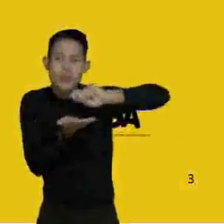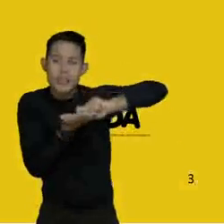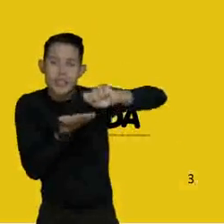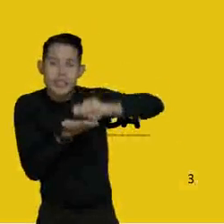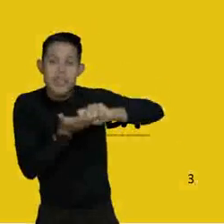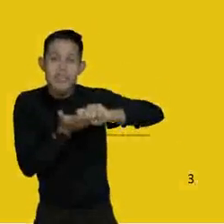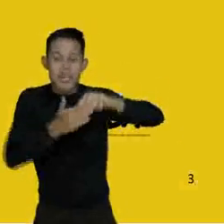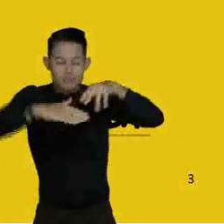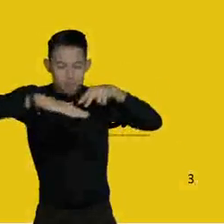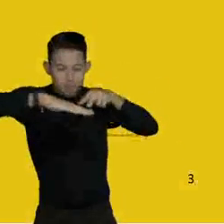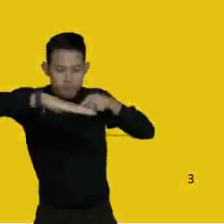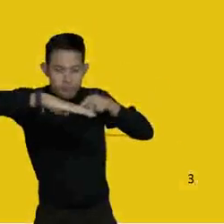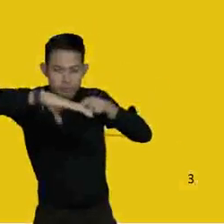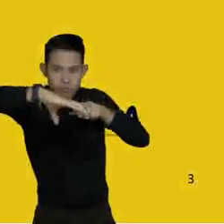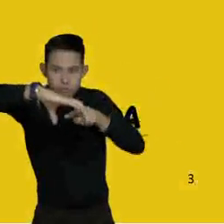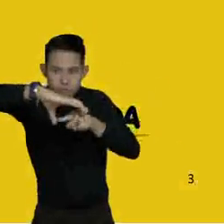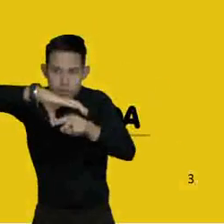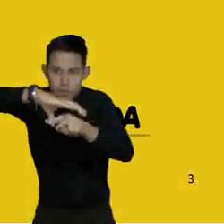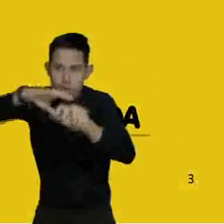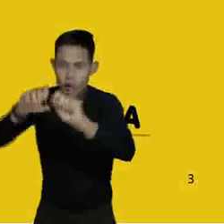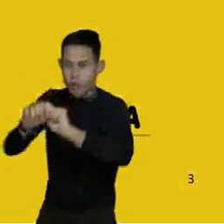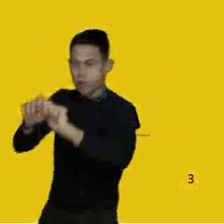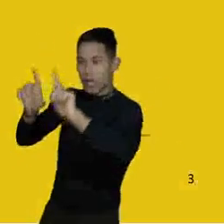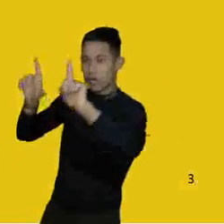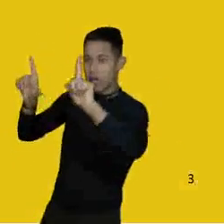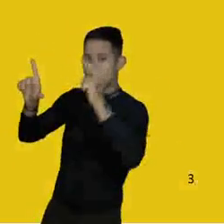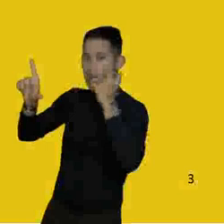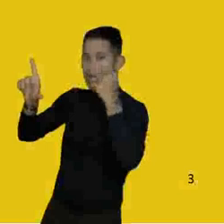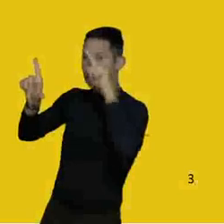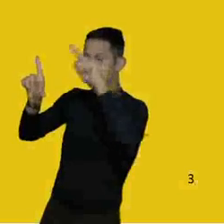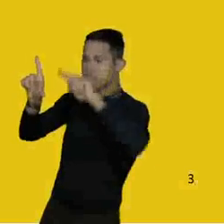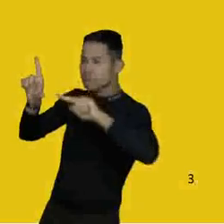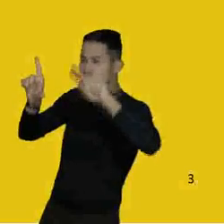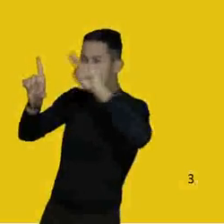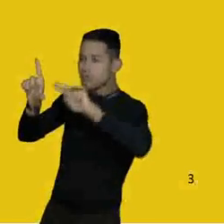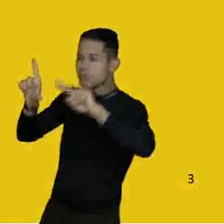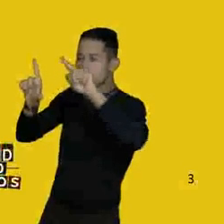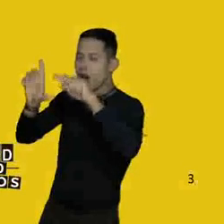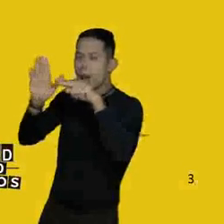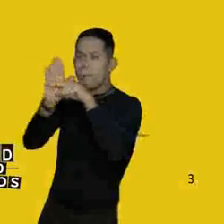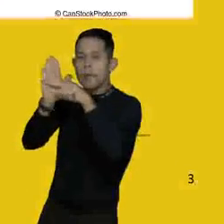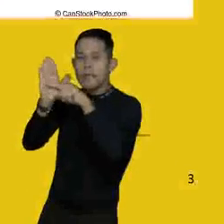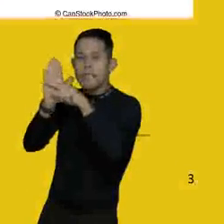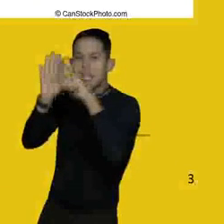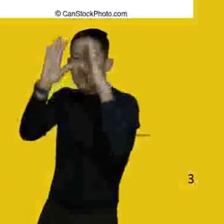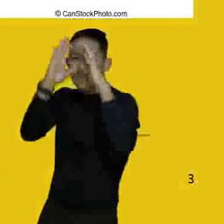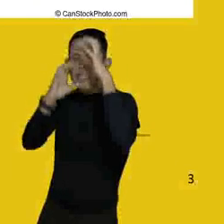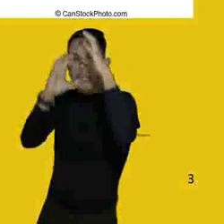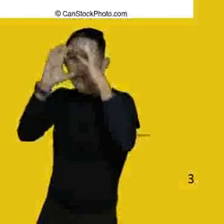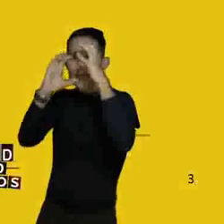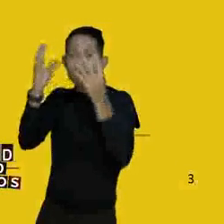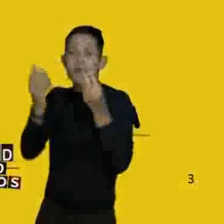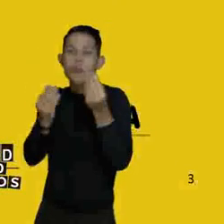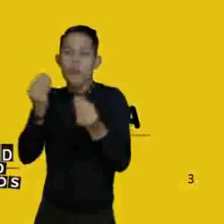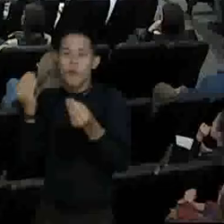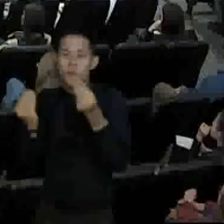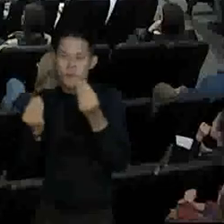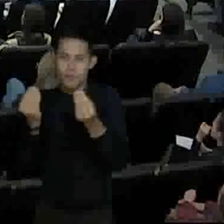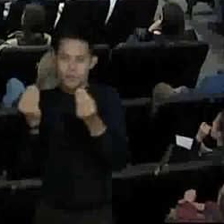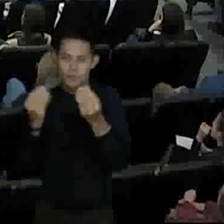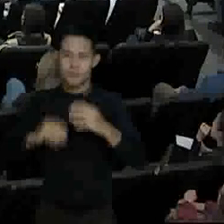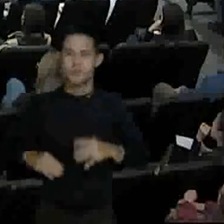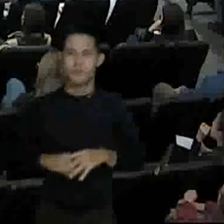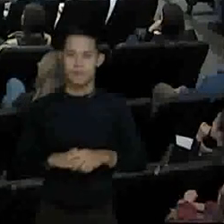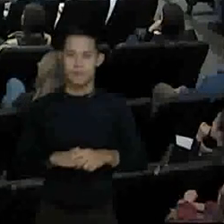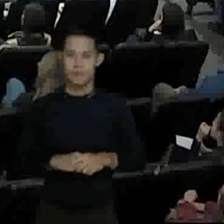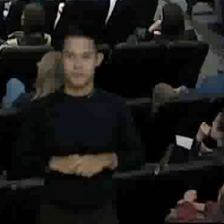que os cérebros estão sendo ativados ai ai meu deus do céu